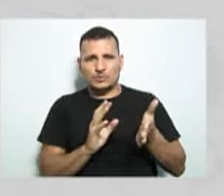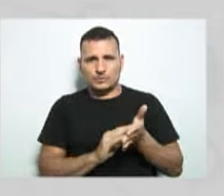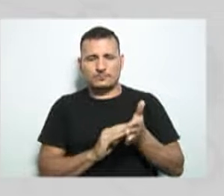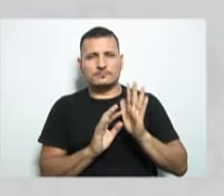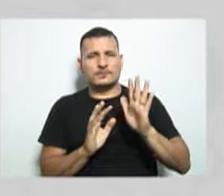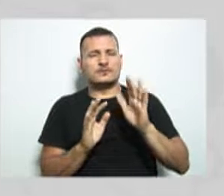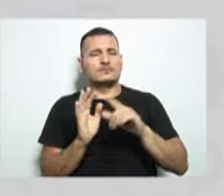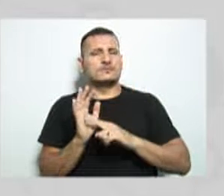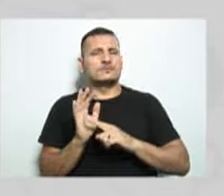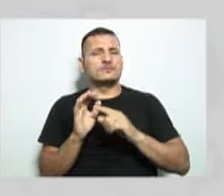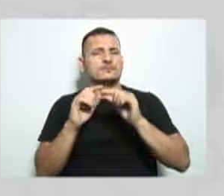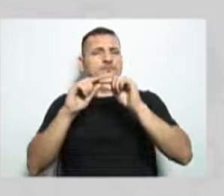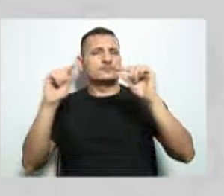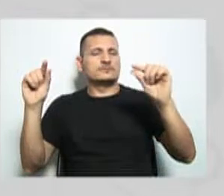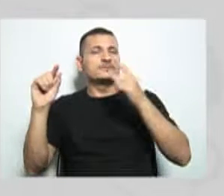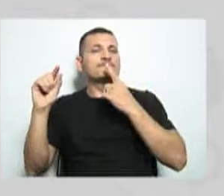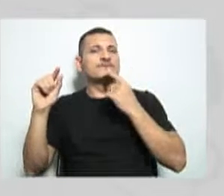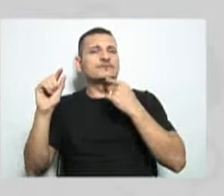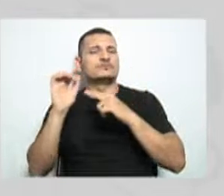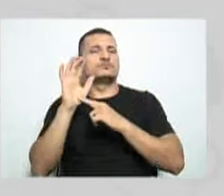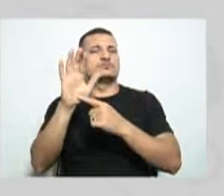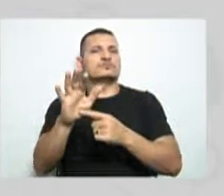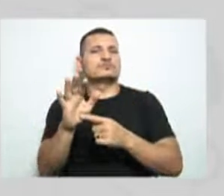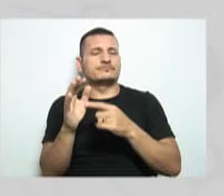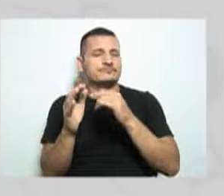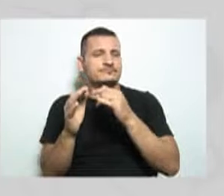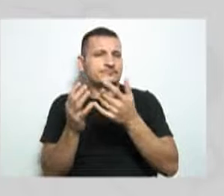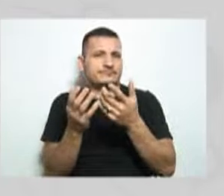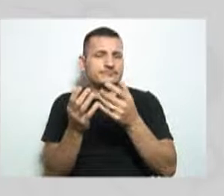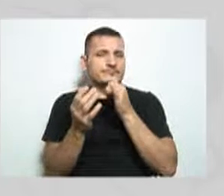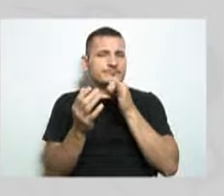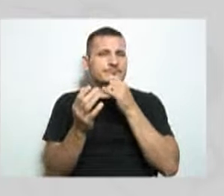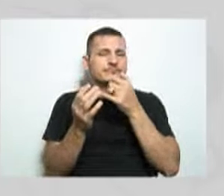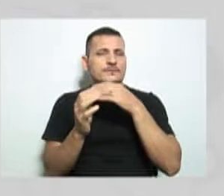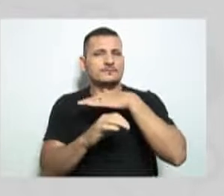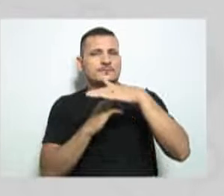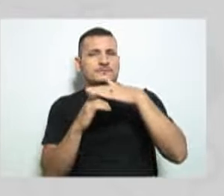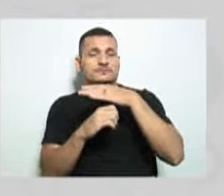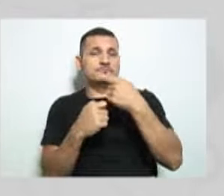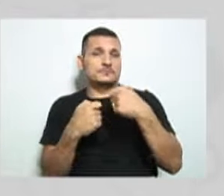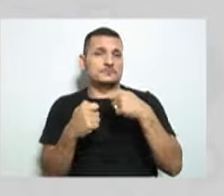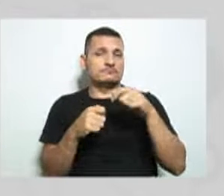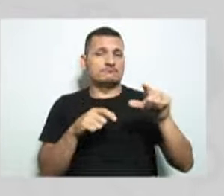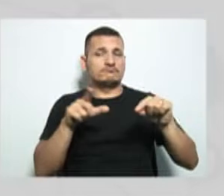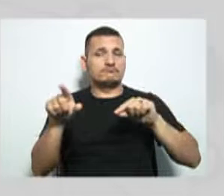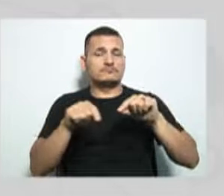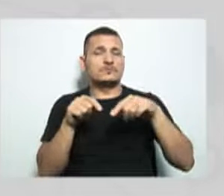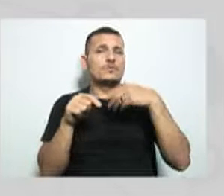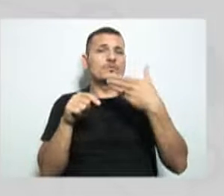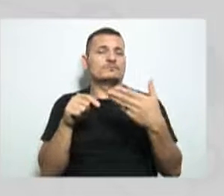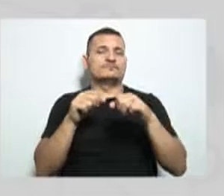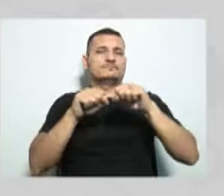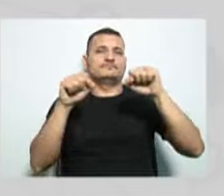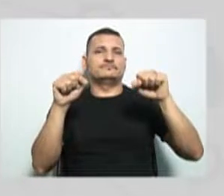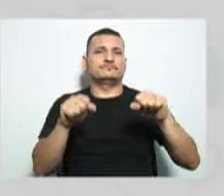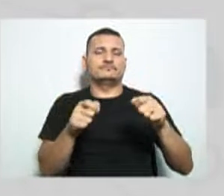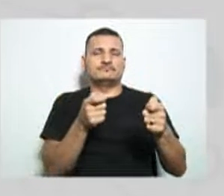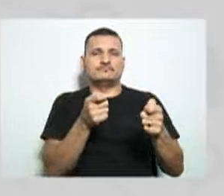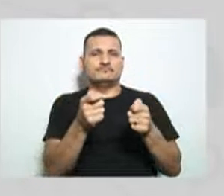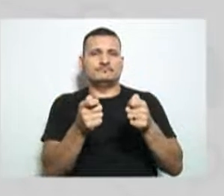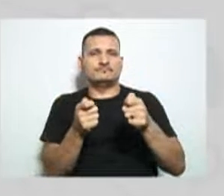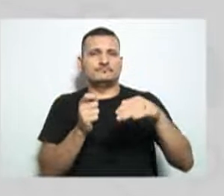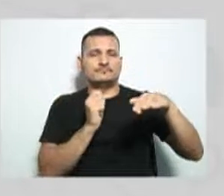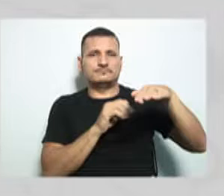cor para ficar um pouco mais enfatizado, a empresa terá que optar por um dos sistemas de controle de estoque, porque nós temos dois controles